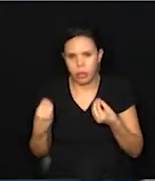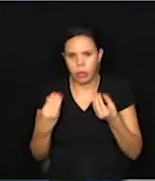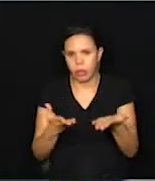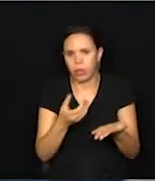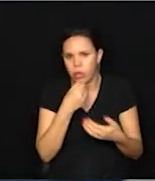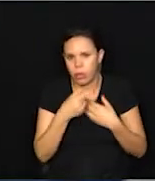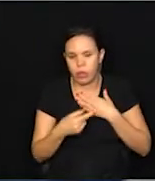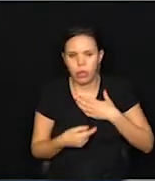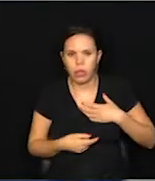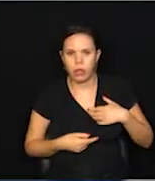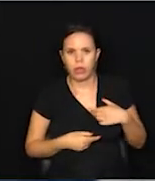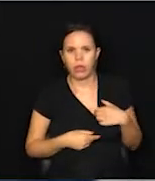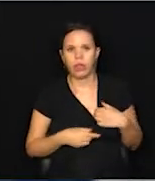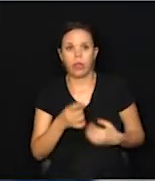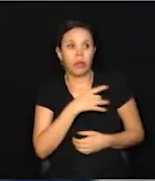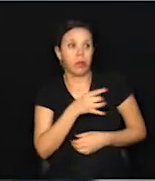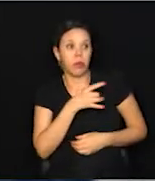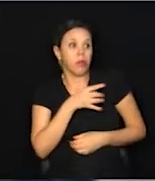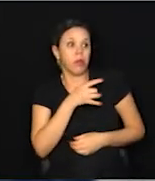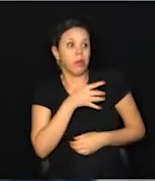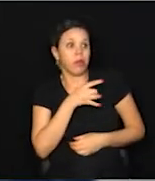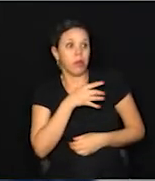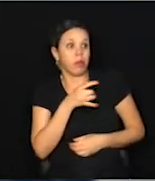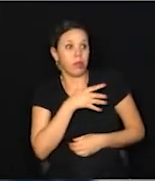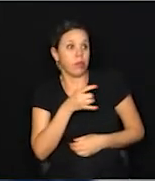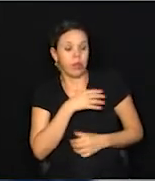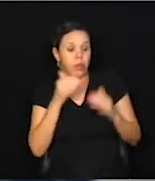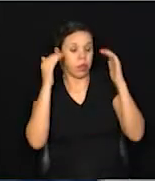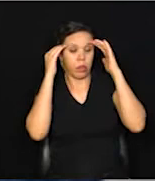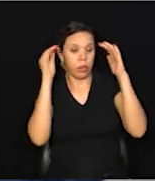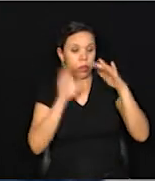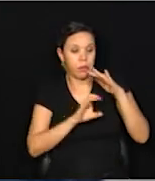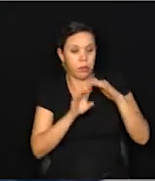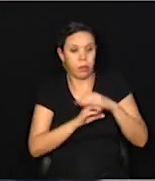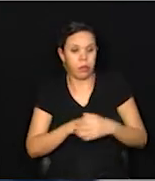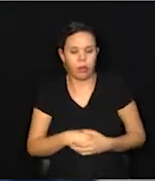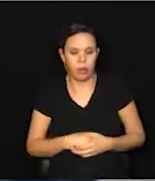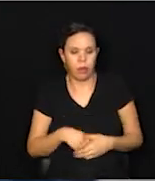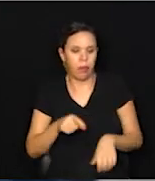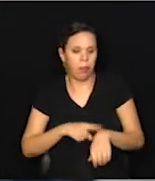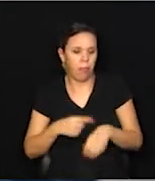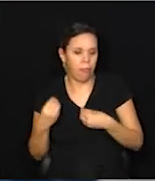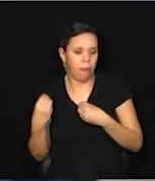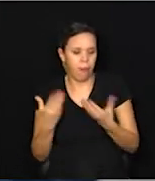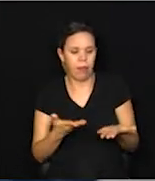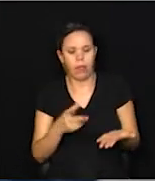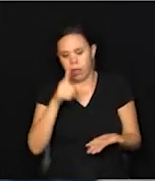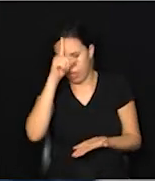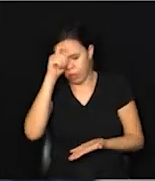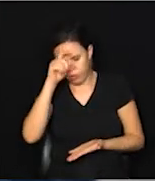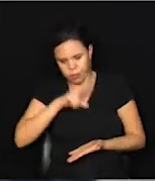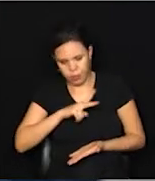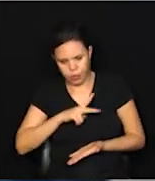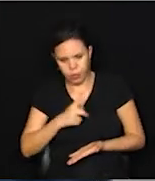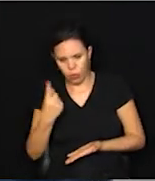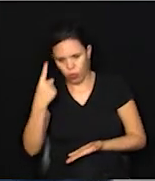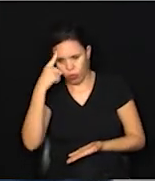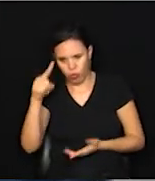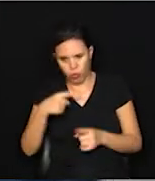medicação, com medo de que esse não fosse cumprido pelas empresas. Hospitais privados estavam falando de